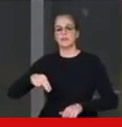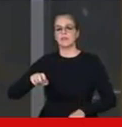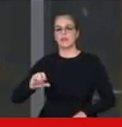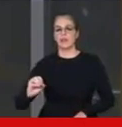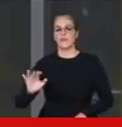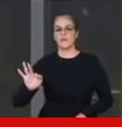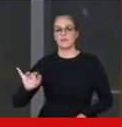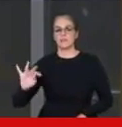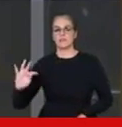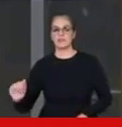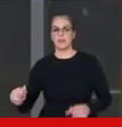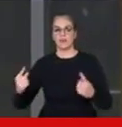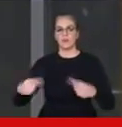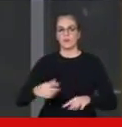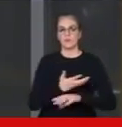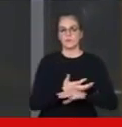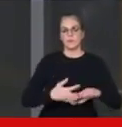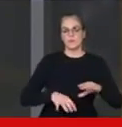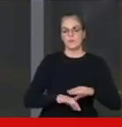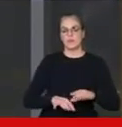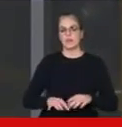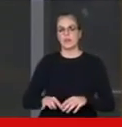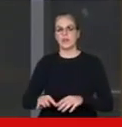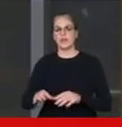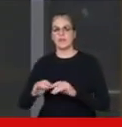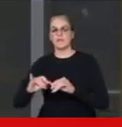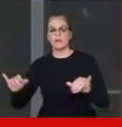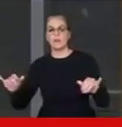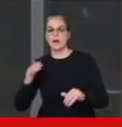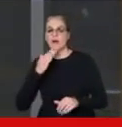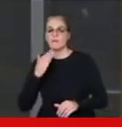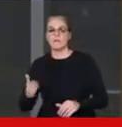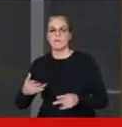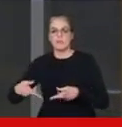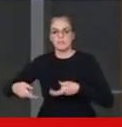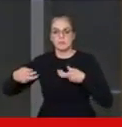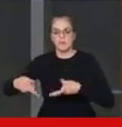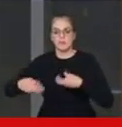conteúdo das mineradoras e do agronegócio. Viva a cultura brasileira, viva a Lei Rouanet!